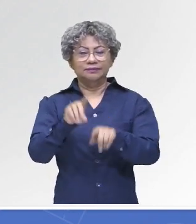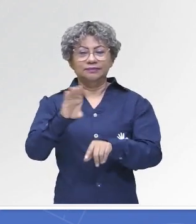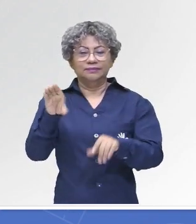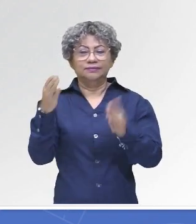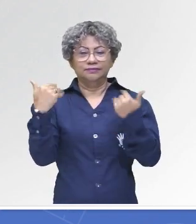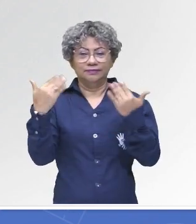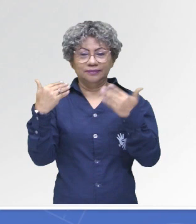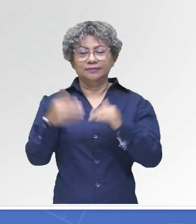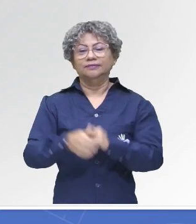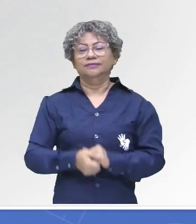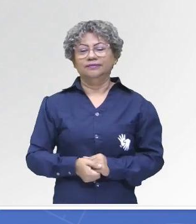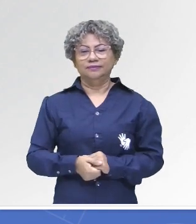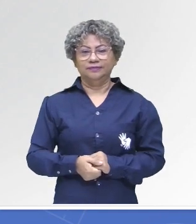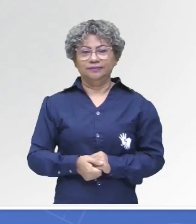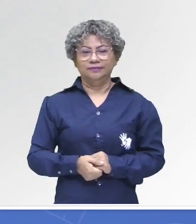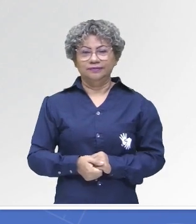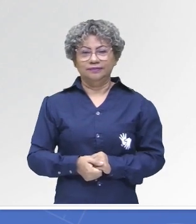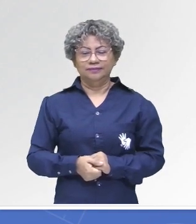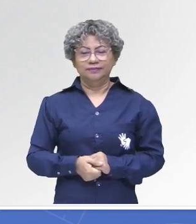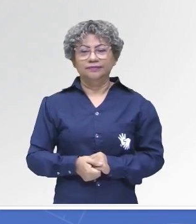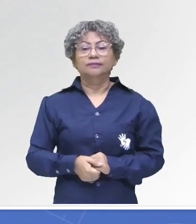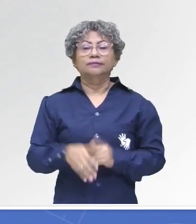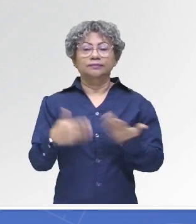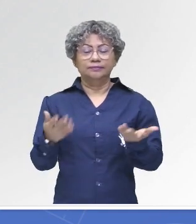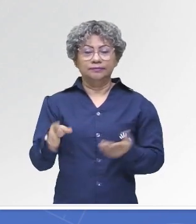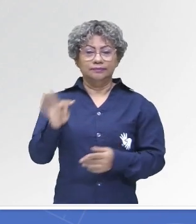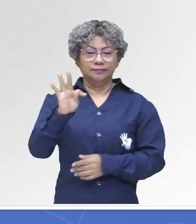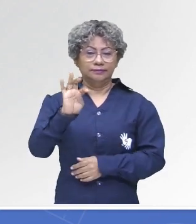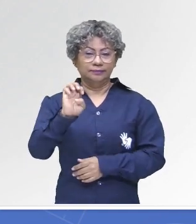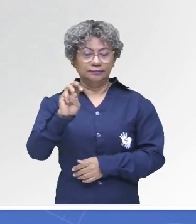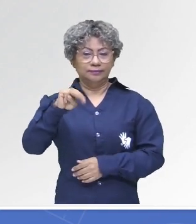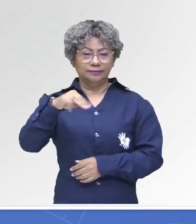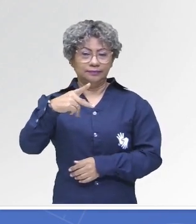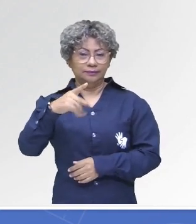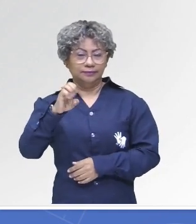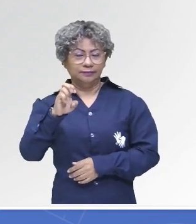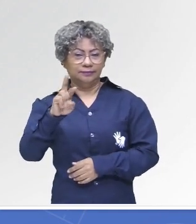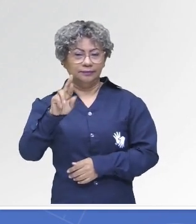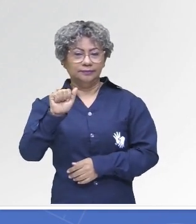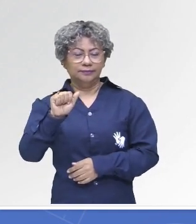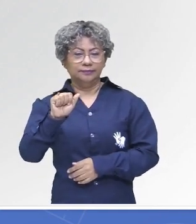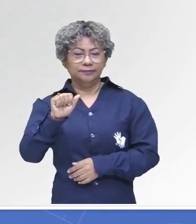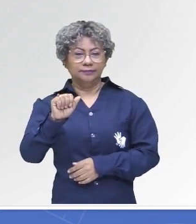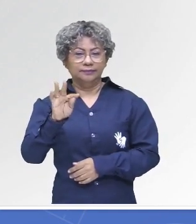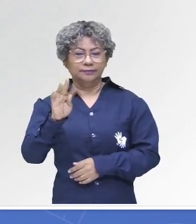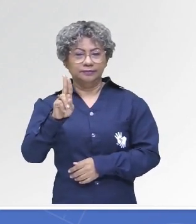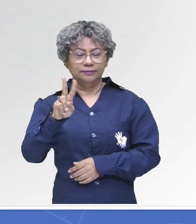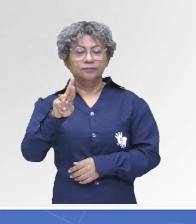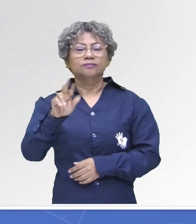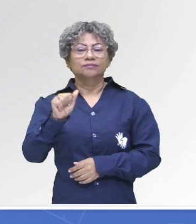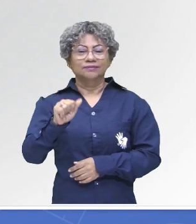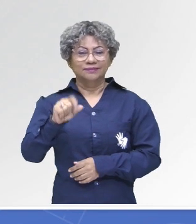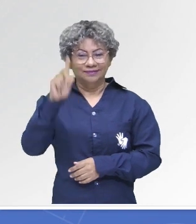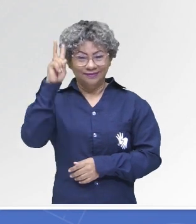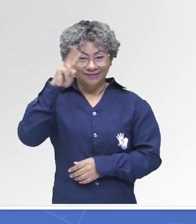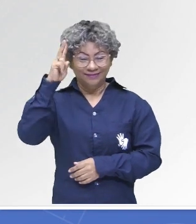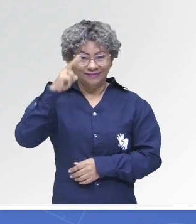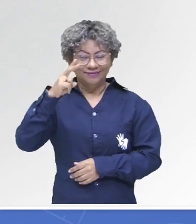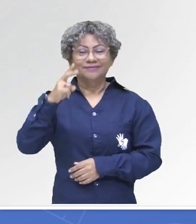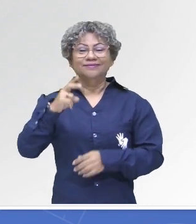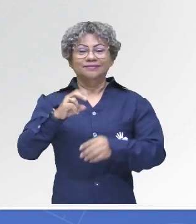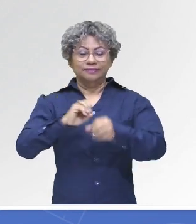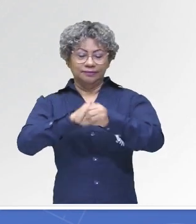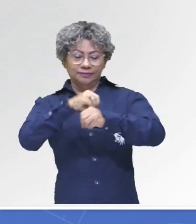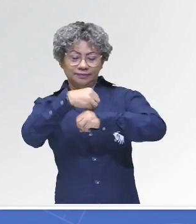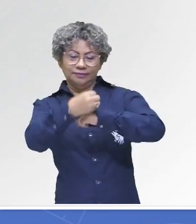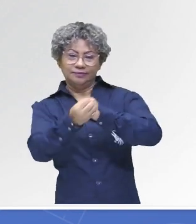é? Temperatura, olha. Temperatura é o nível de agitação das moléculas de um corpo. Ou, como eu comentei com